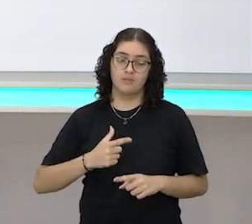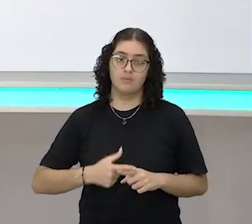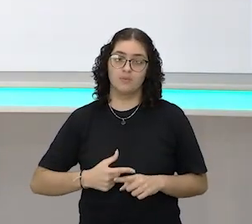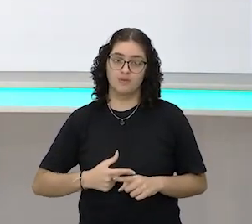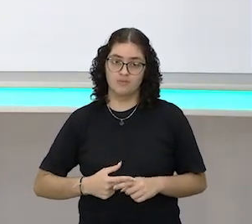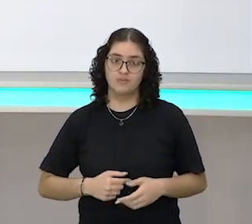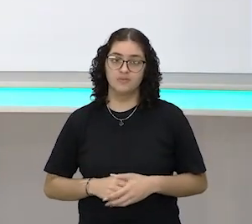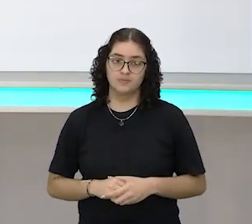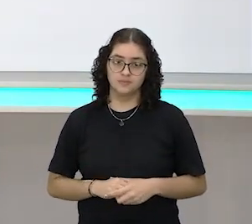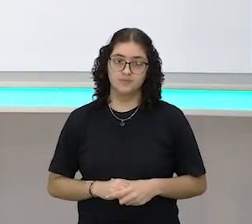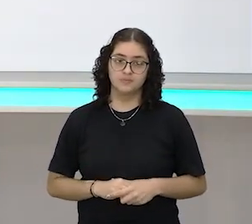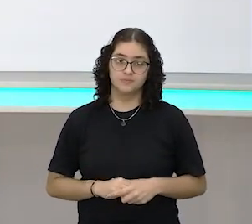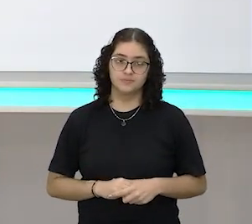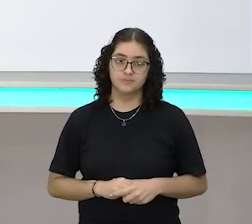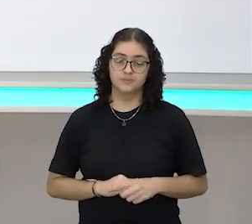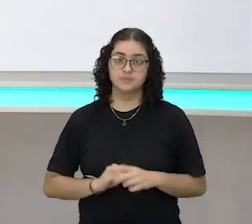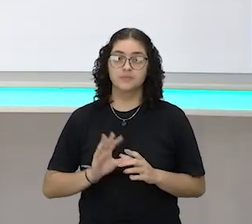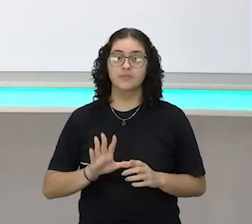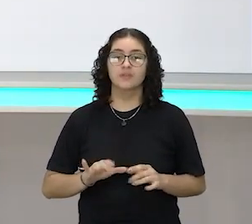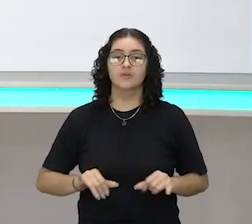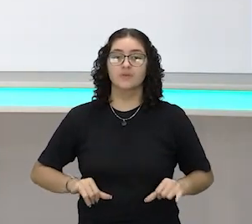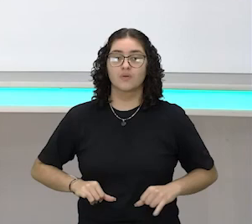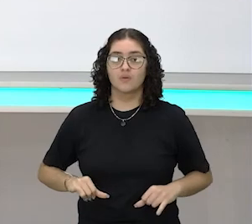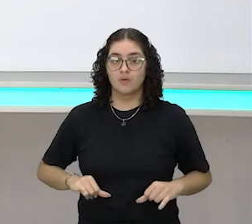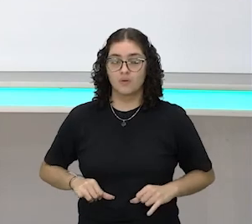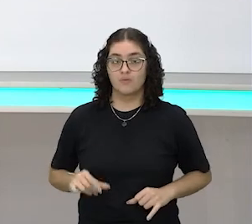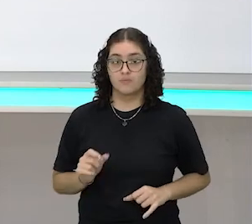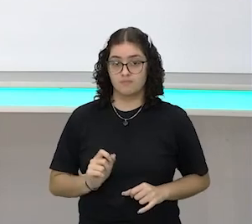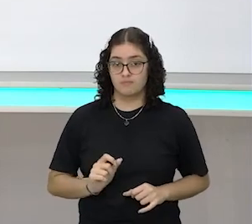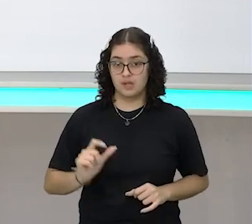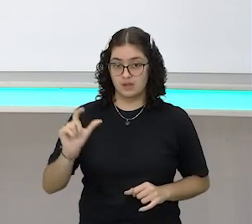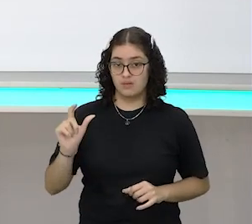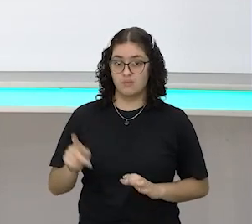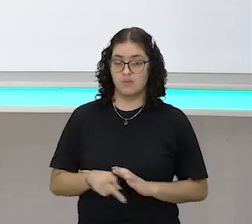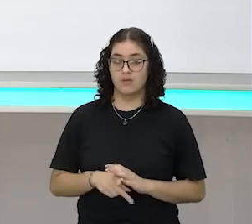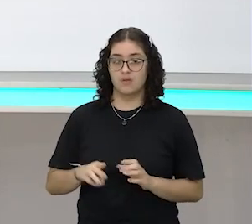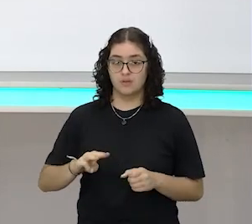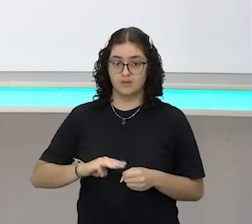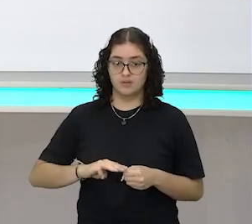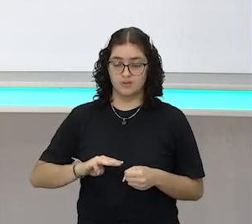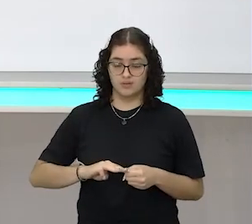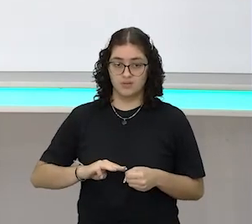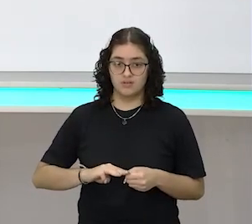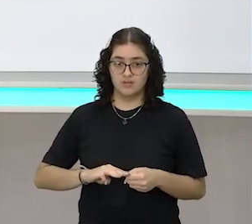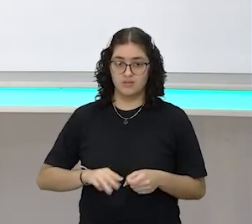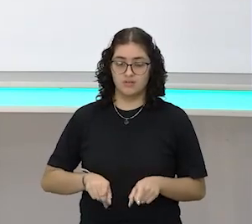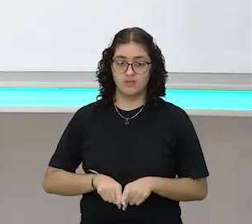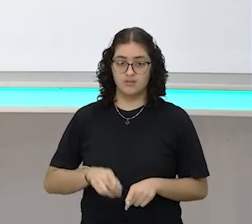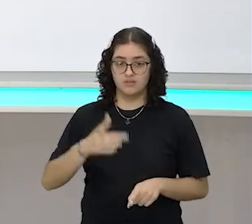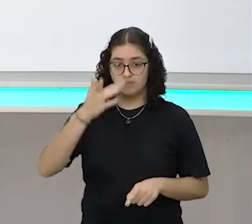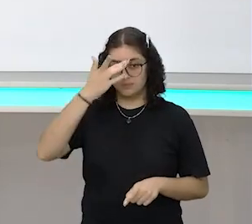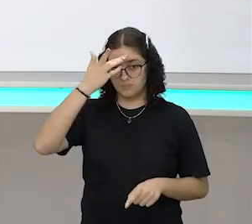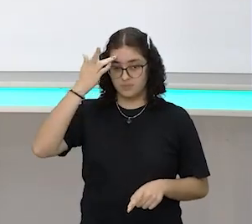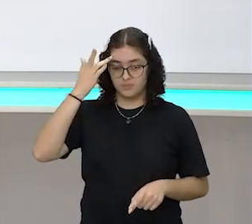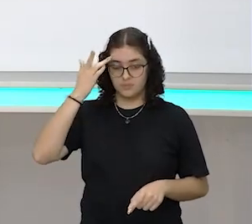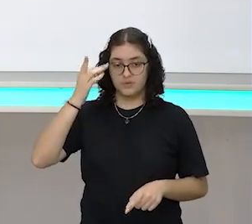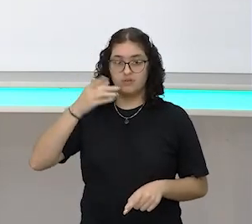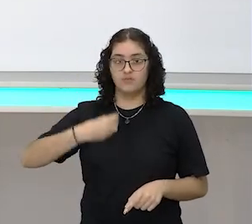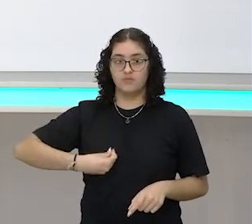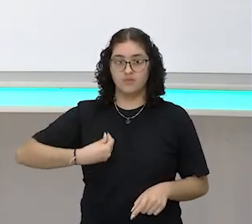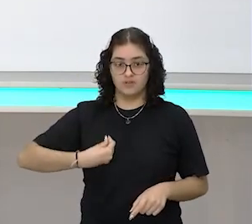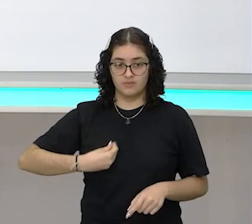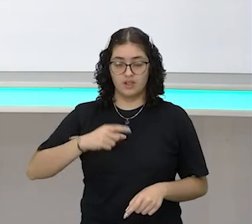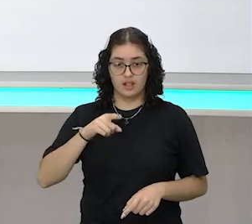disso, já que a vulnerabilidade do município e, consequentemente, das pessoas que vivem